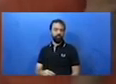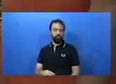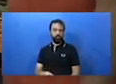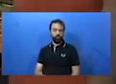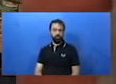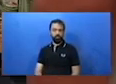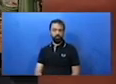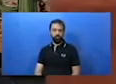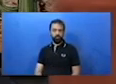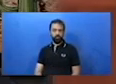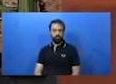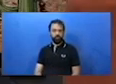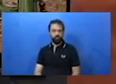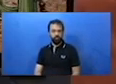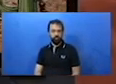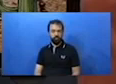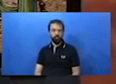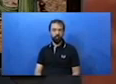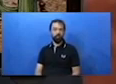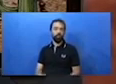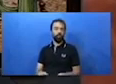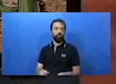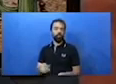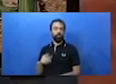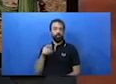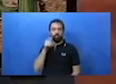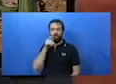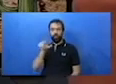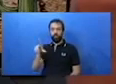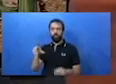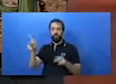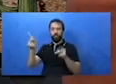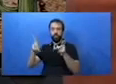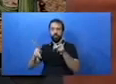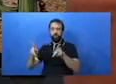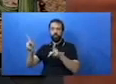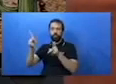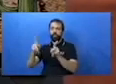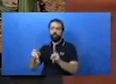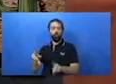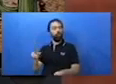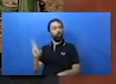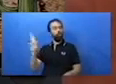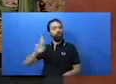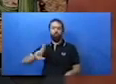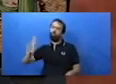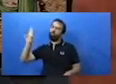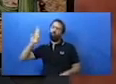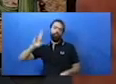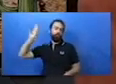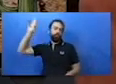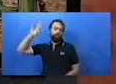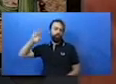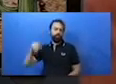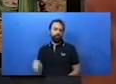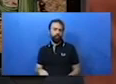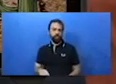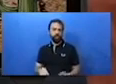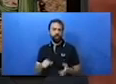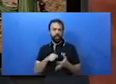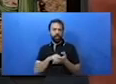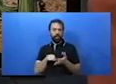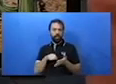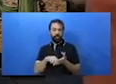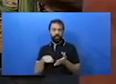toda a bicharia. A linguagem popular em suas composições, os cordelistas usam isso, tá? A grafia de certas palavras